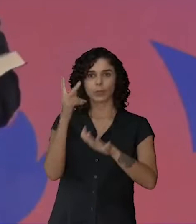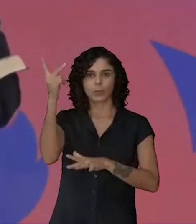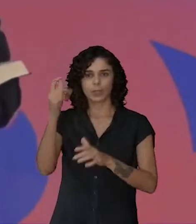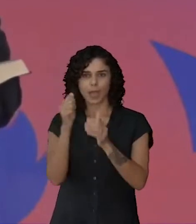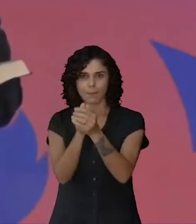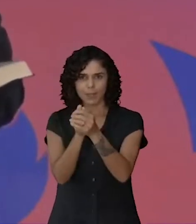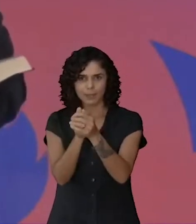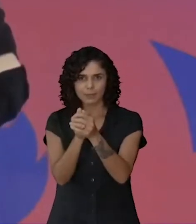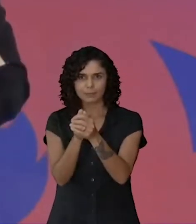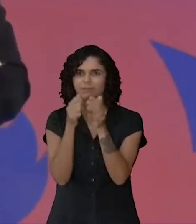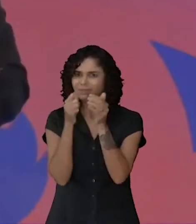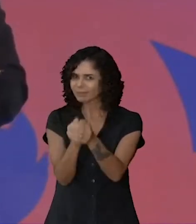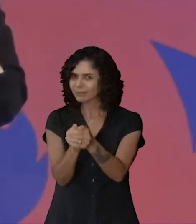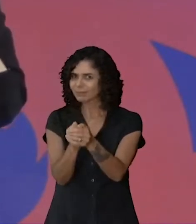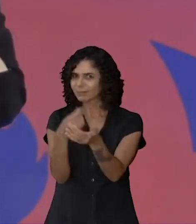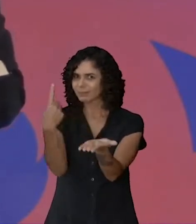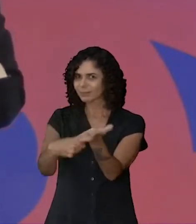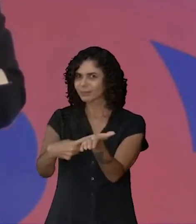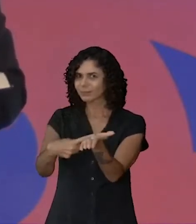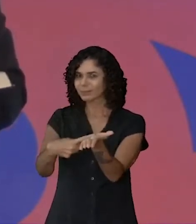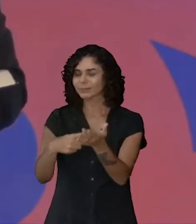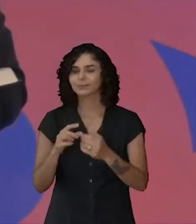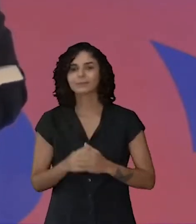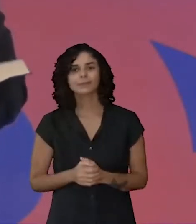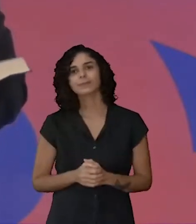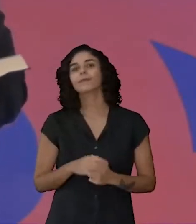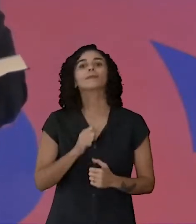isso? O apóstolo Paulo,